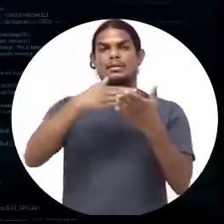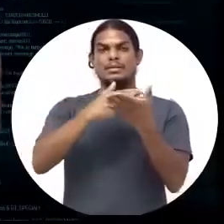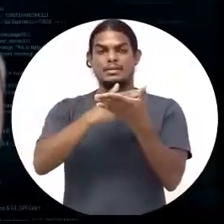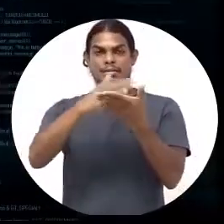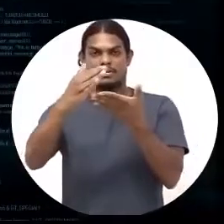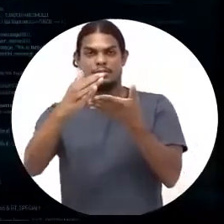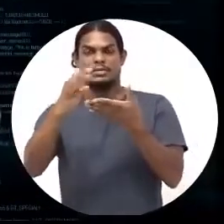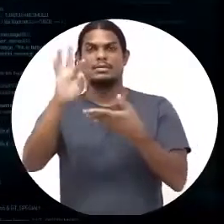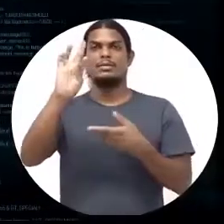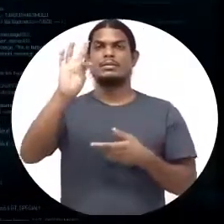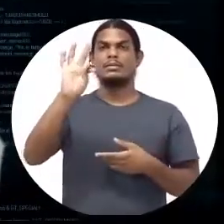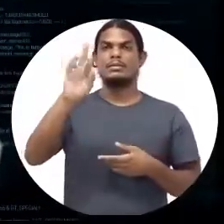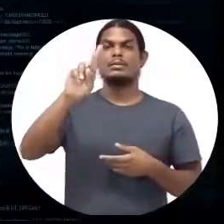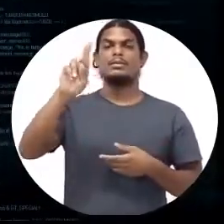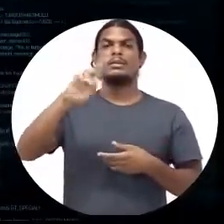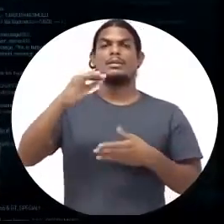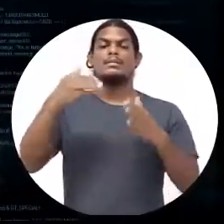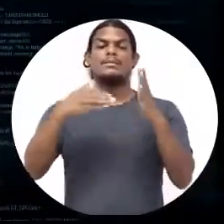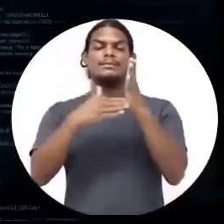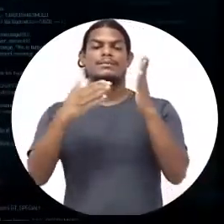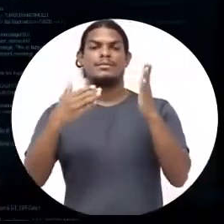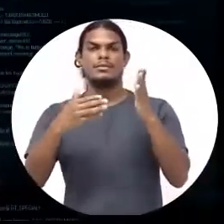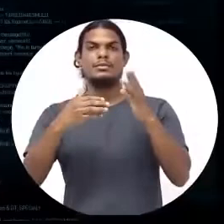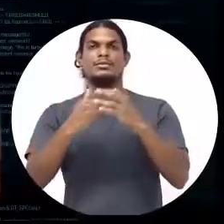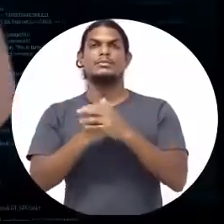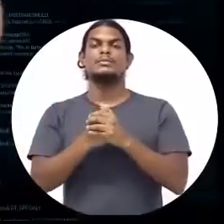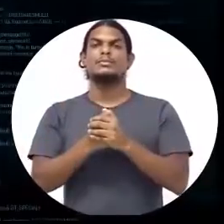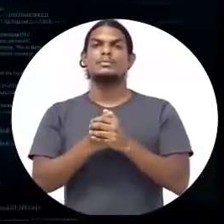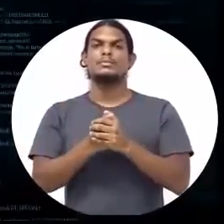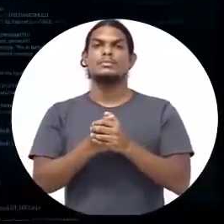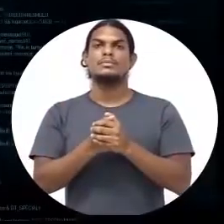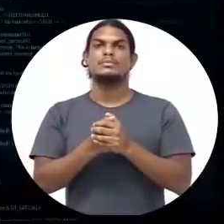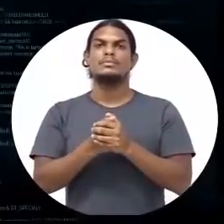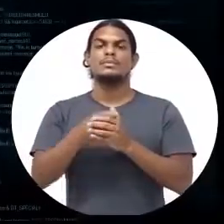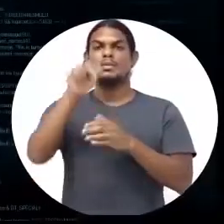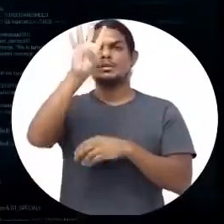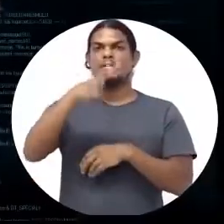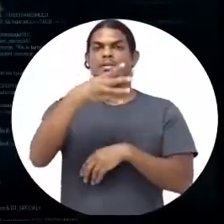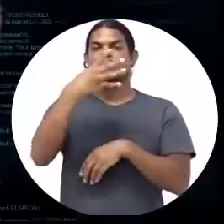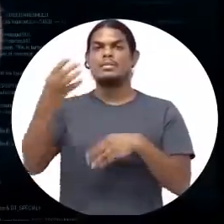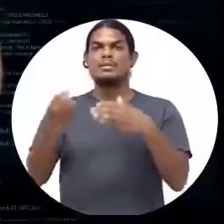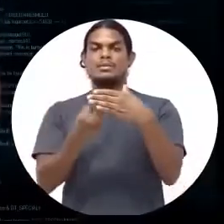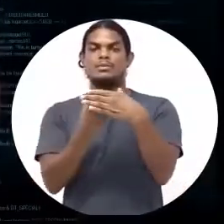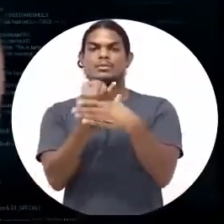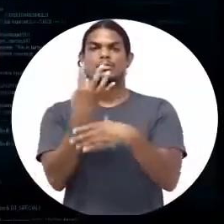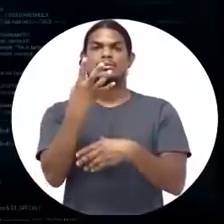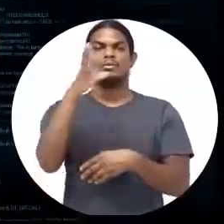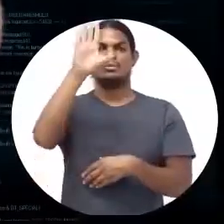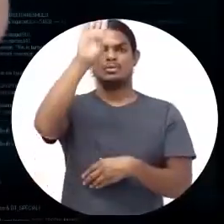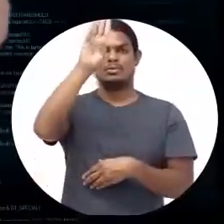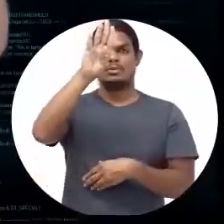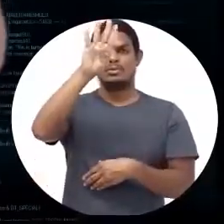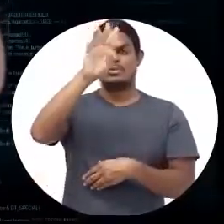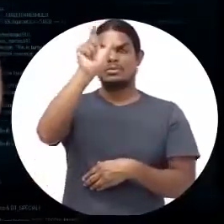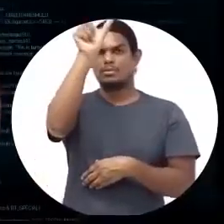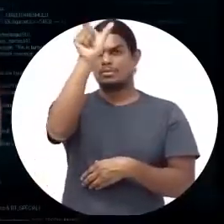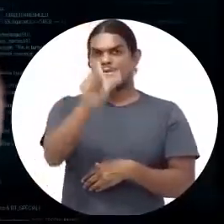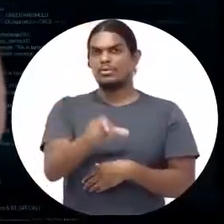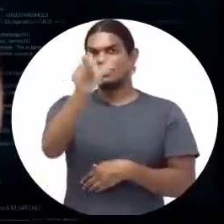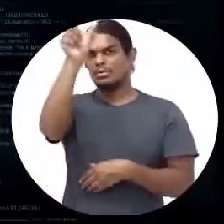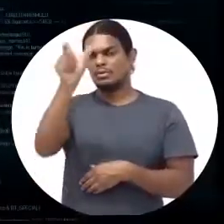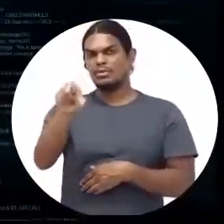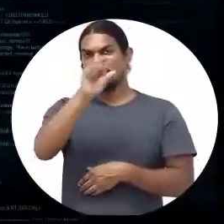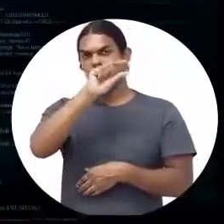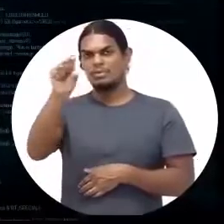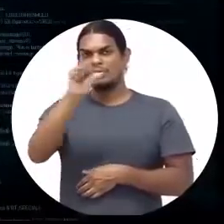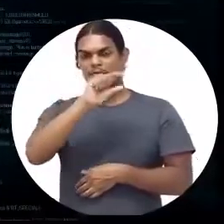ela é construída por linhas. Cada linha, uma TR final, uma TR inicial, uma TR final. TR